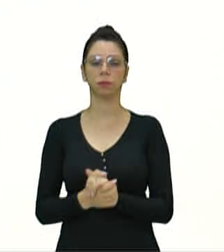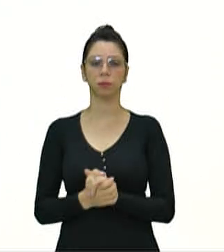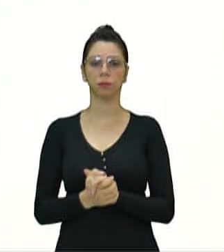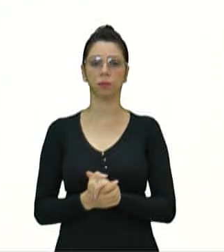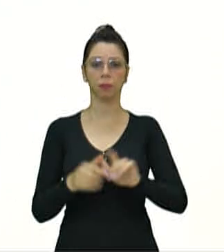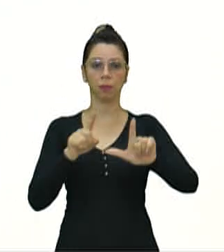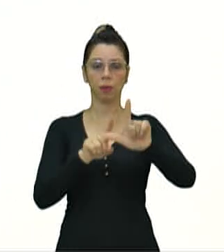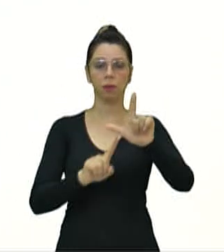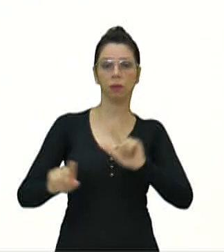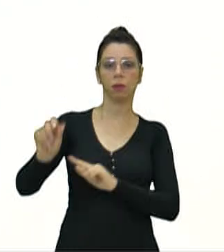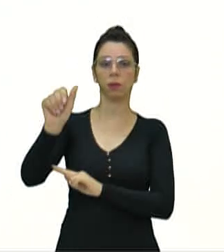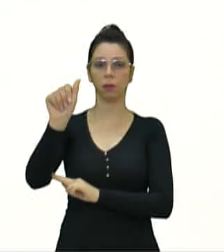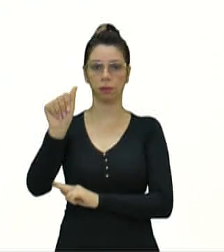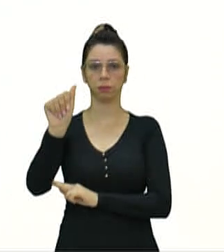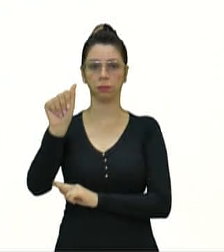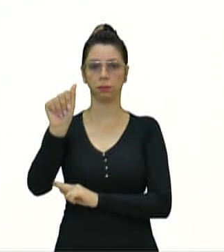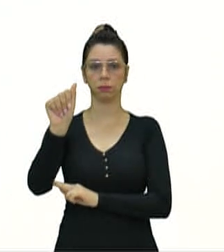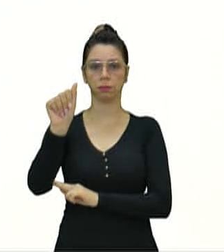gemulação,